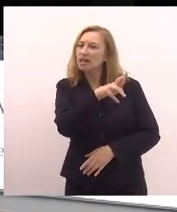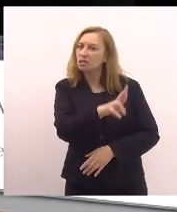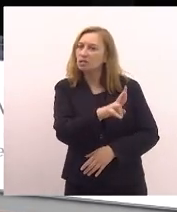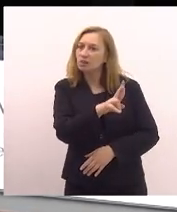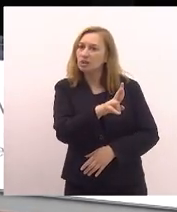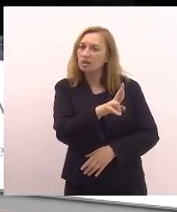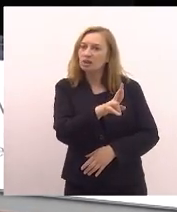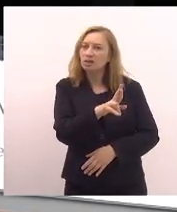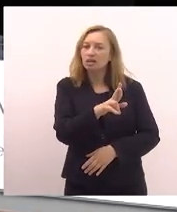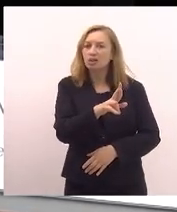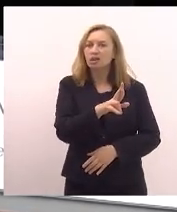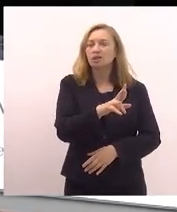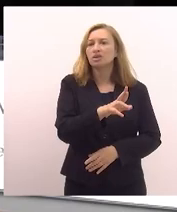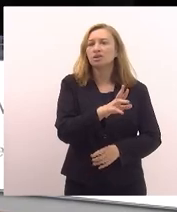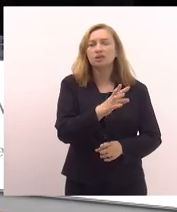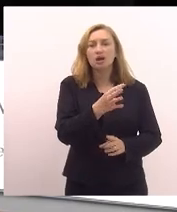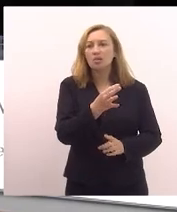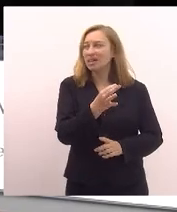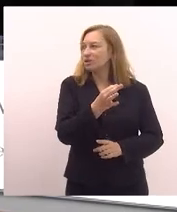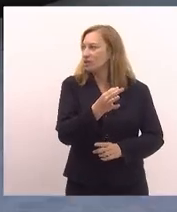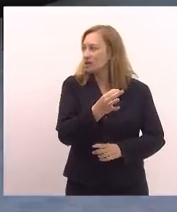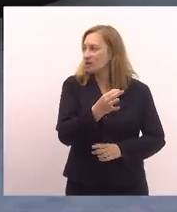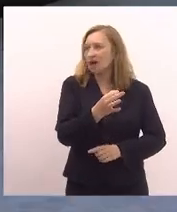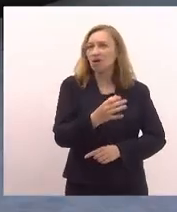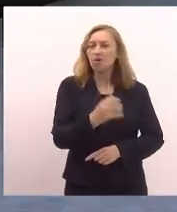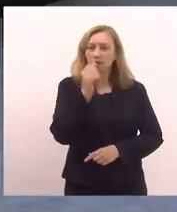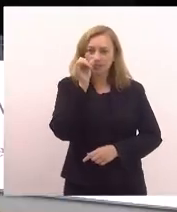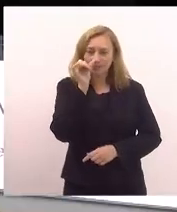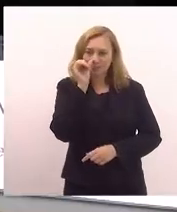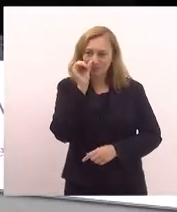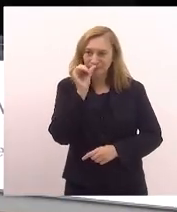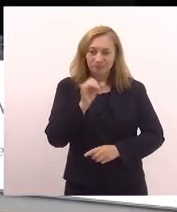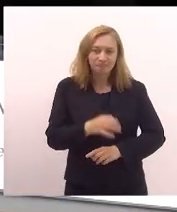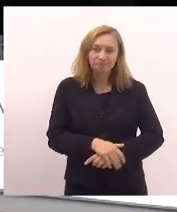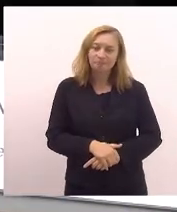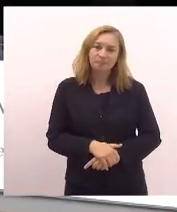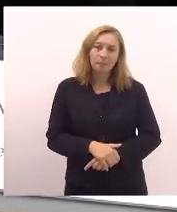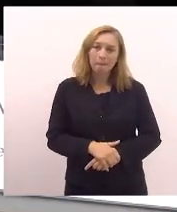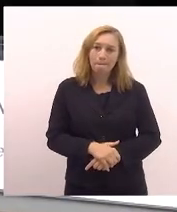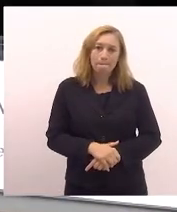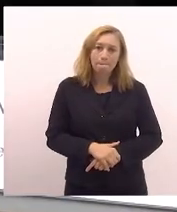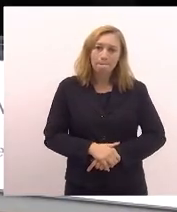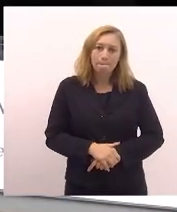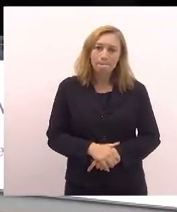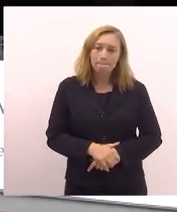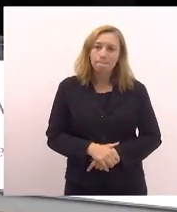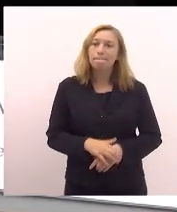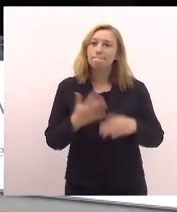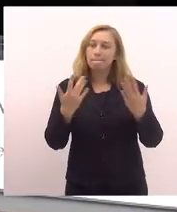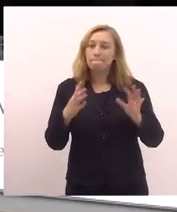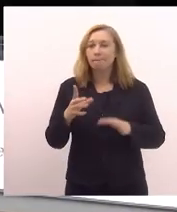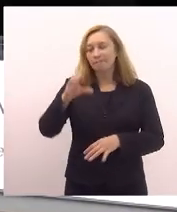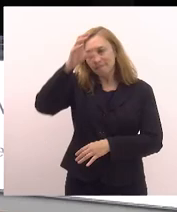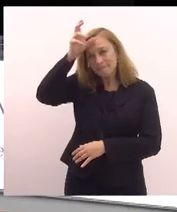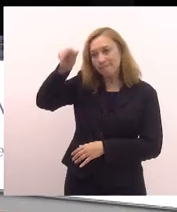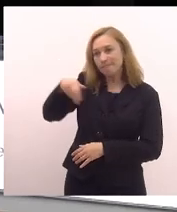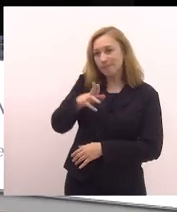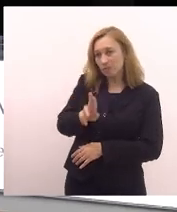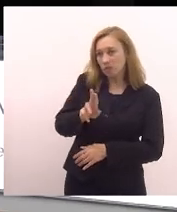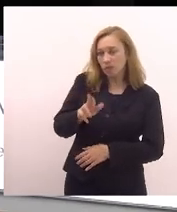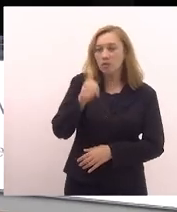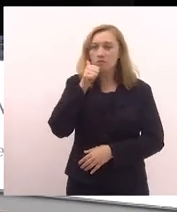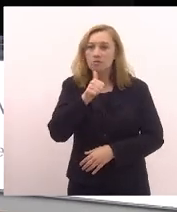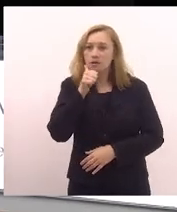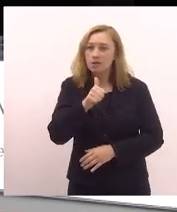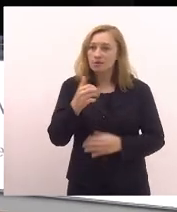eu. A seguir, continuo aqui saudando a tia Ju, né, essa mulher